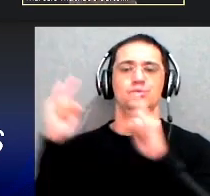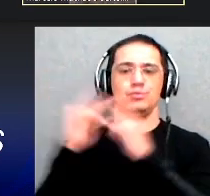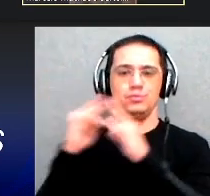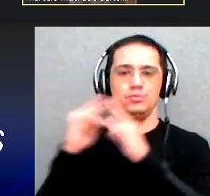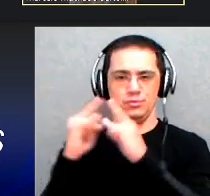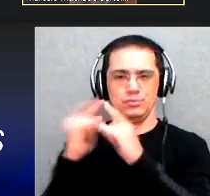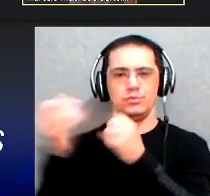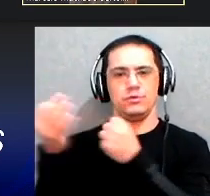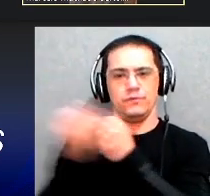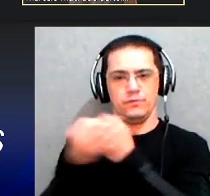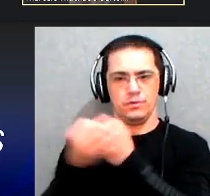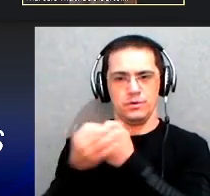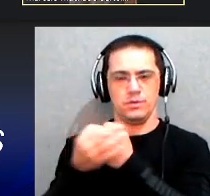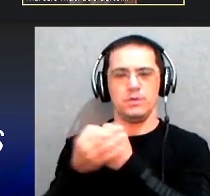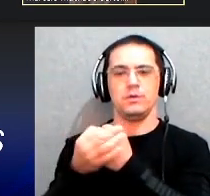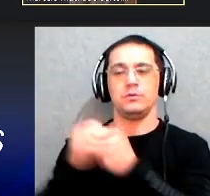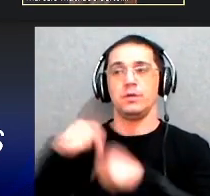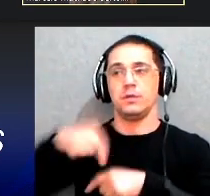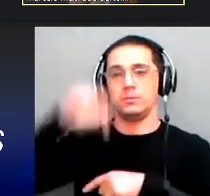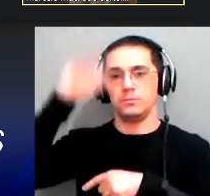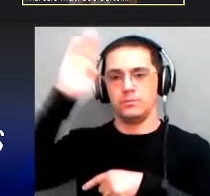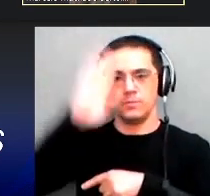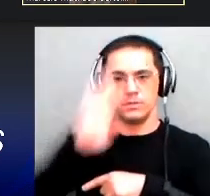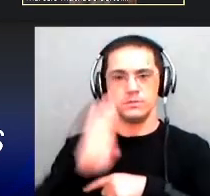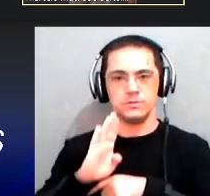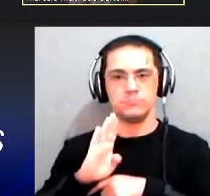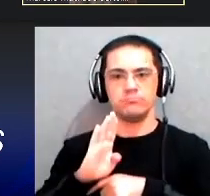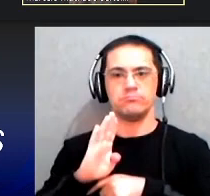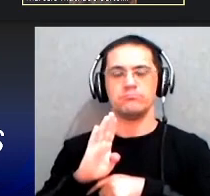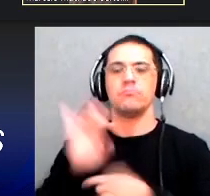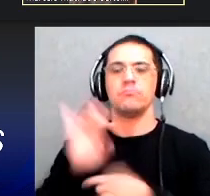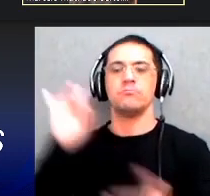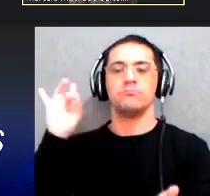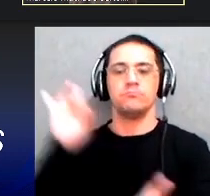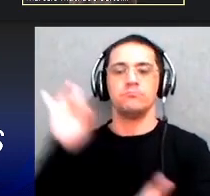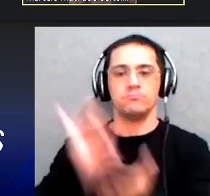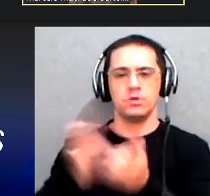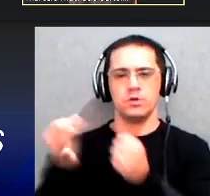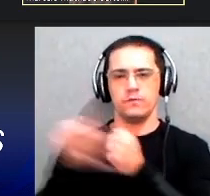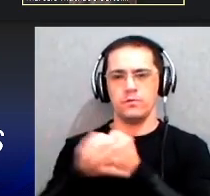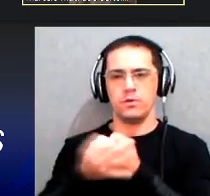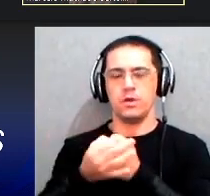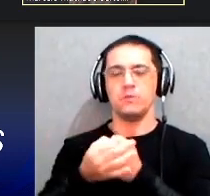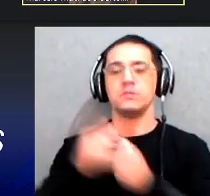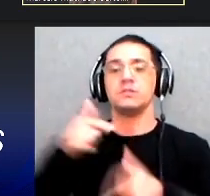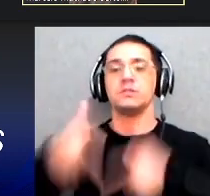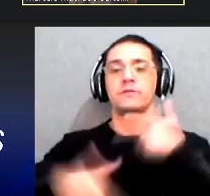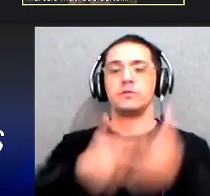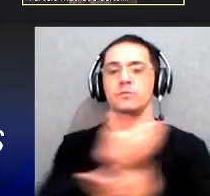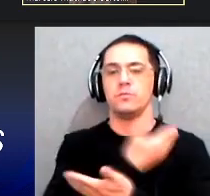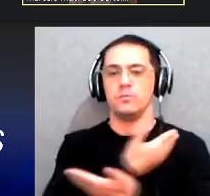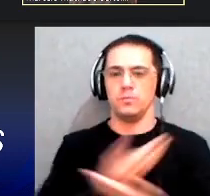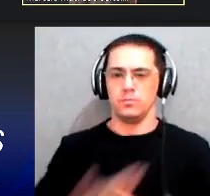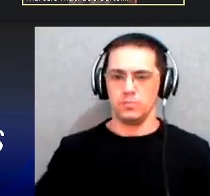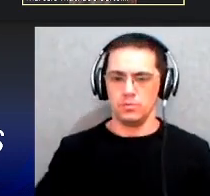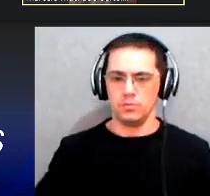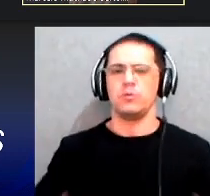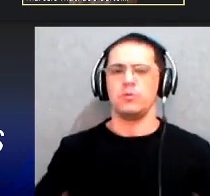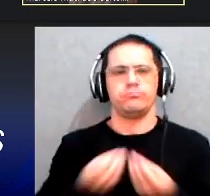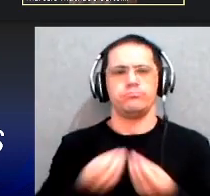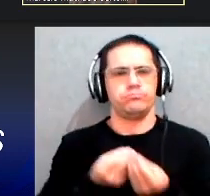Brasileiros, consolida a advocacia como um serviço público de larga abrangência